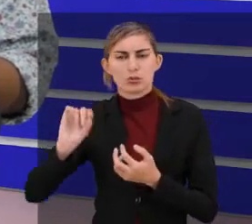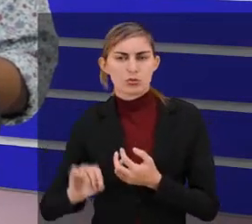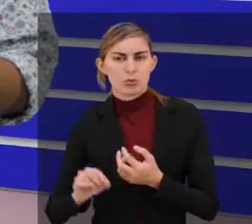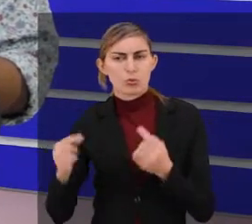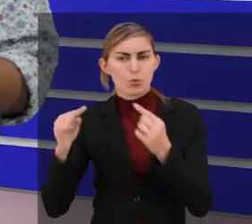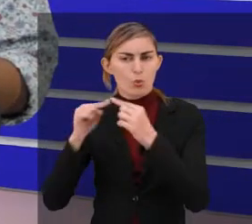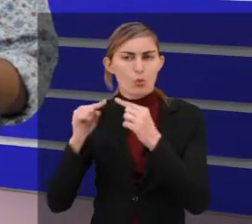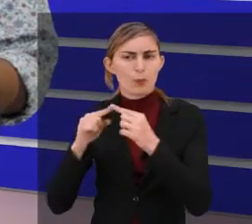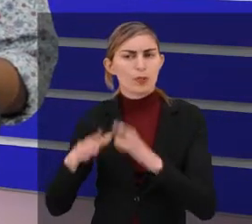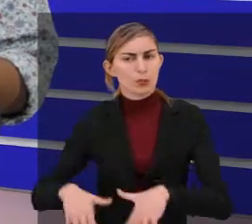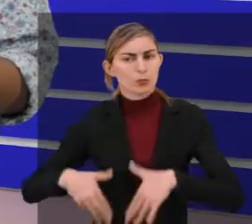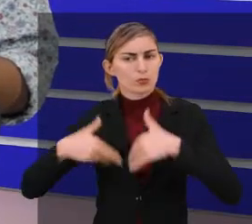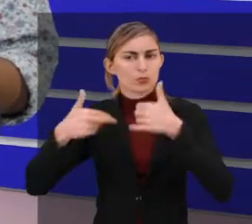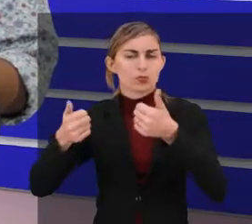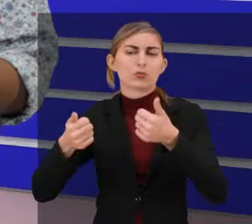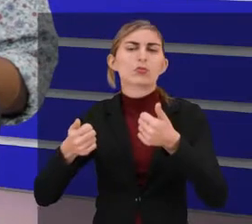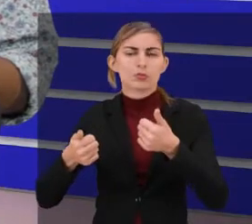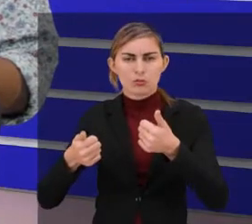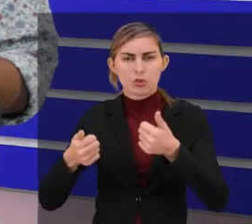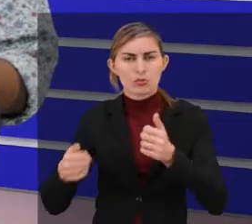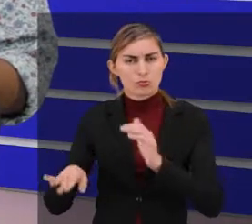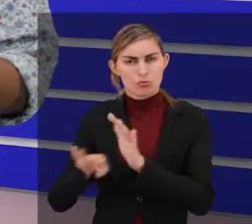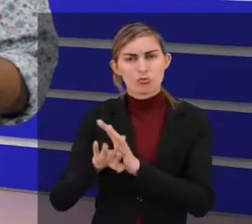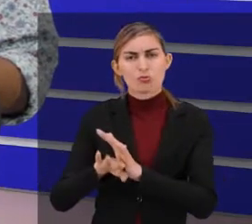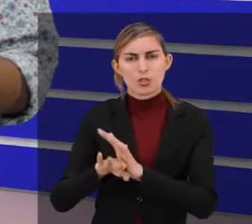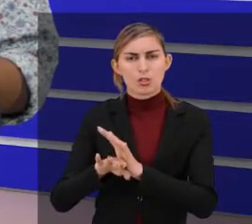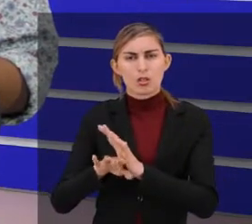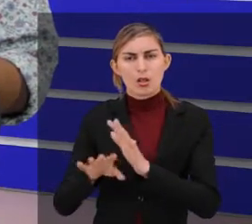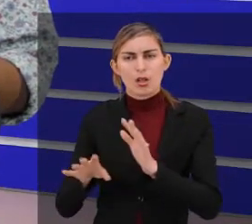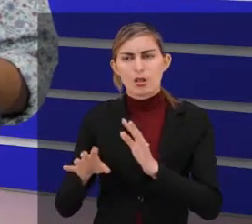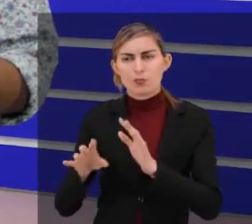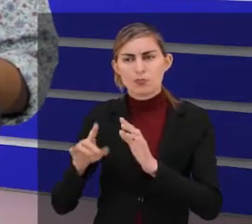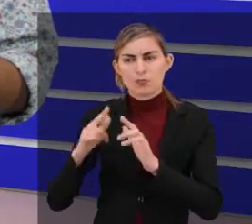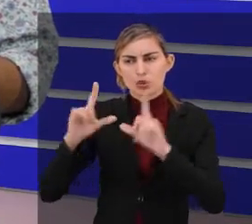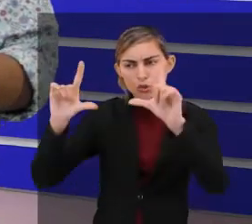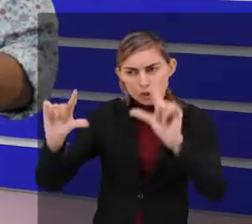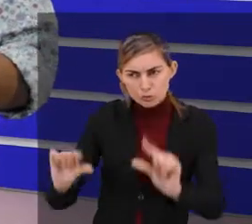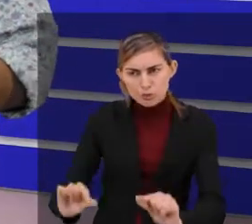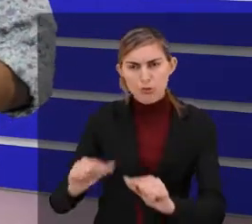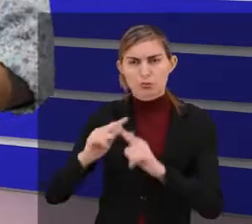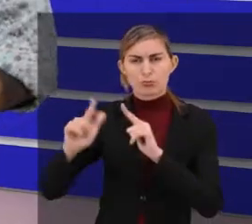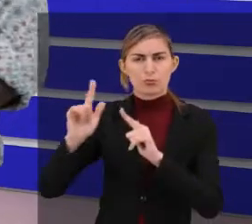se adequa mais para poder chegar à resolução do conflito.